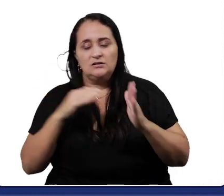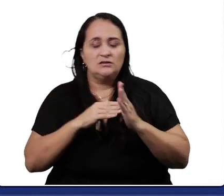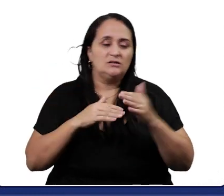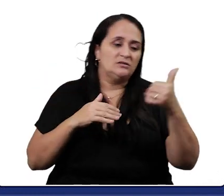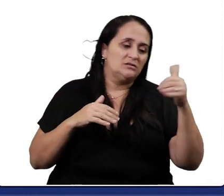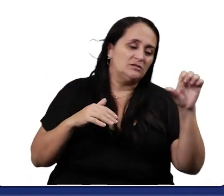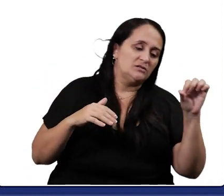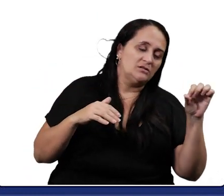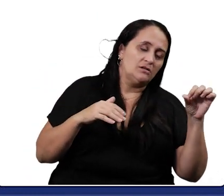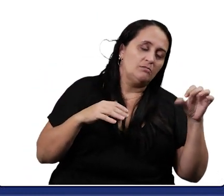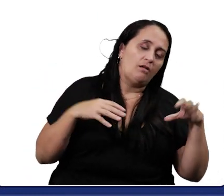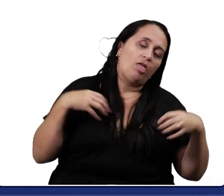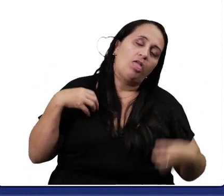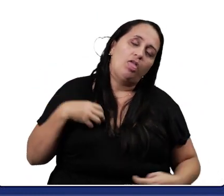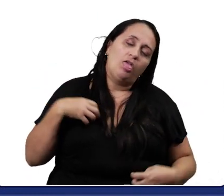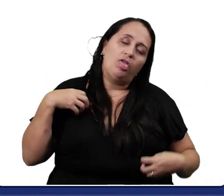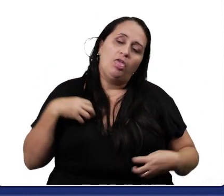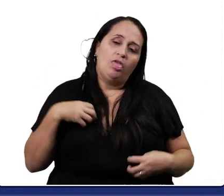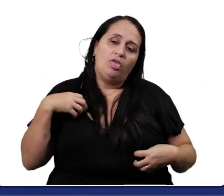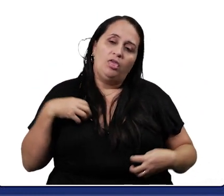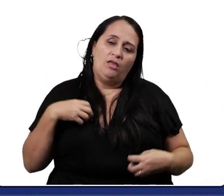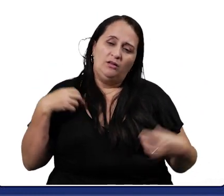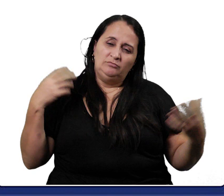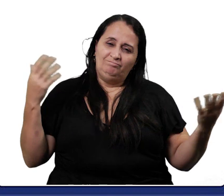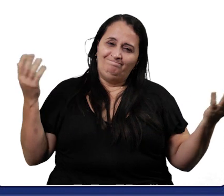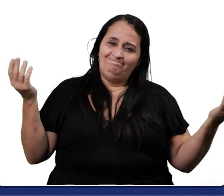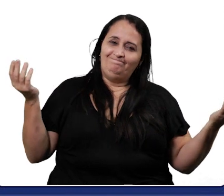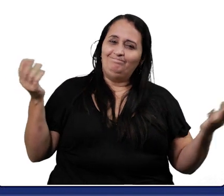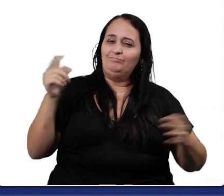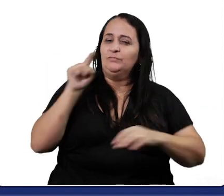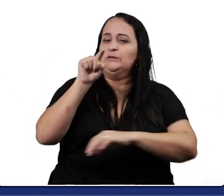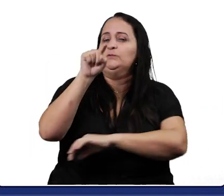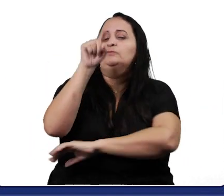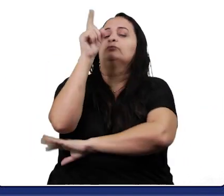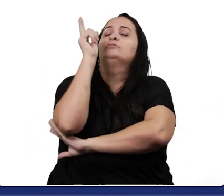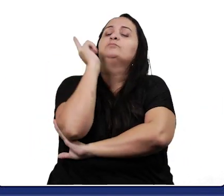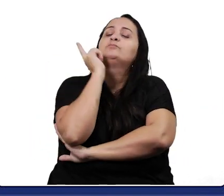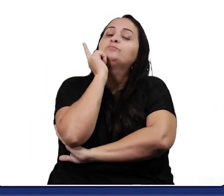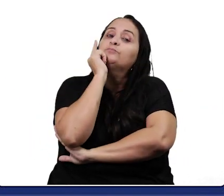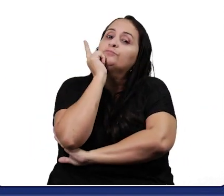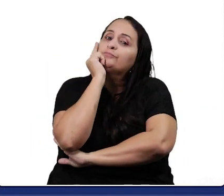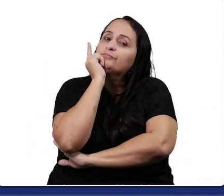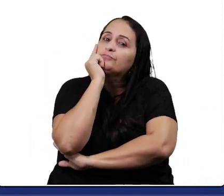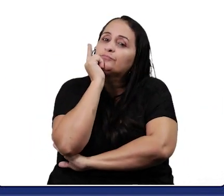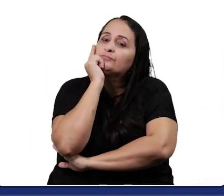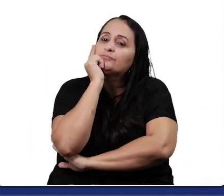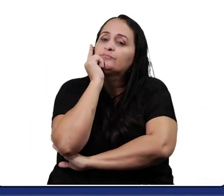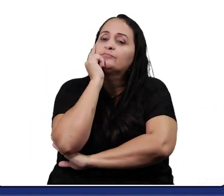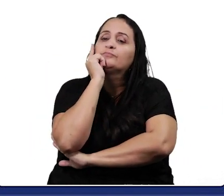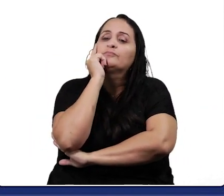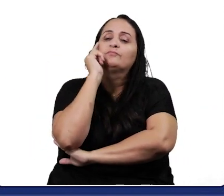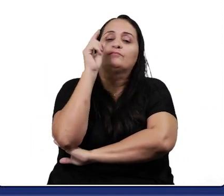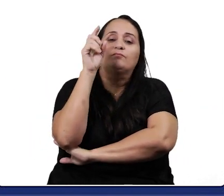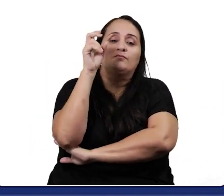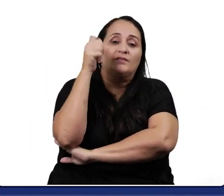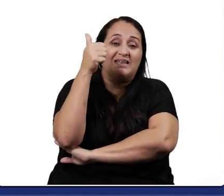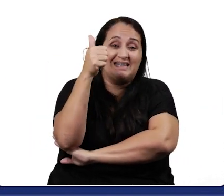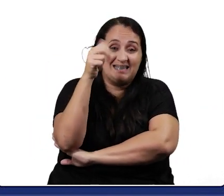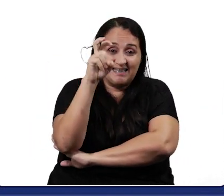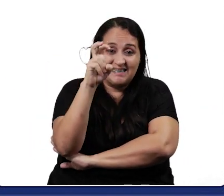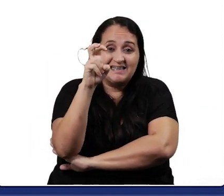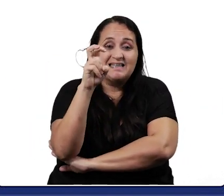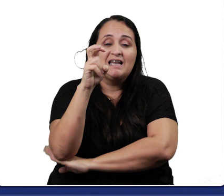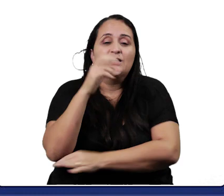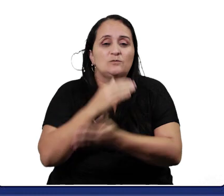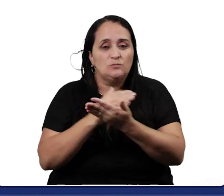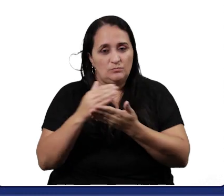são sedentários. Olha, você deve estar, você nem entra aqui, porque é a partir de 15